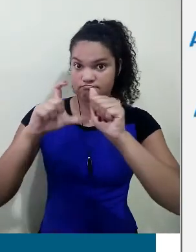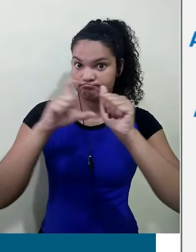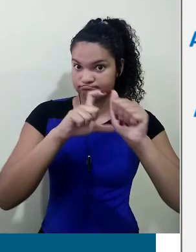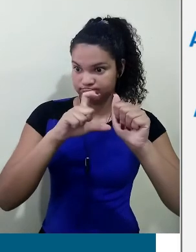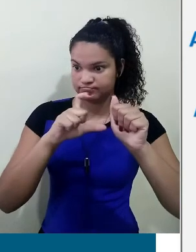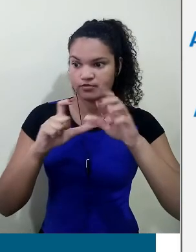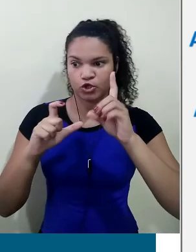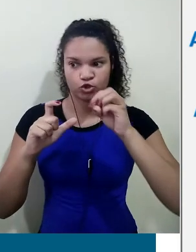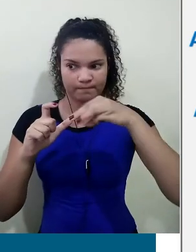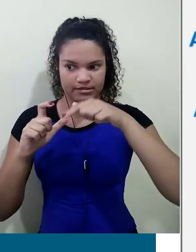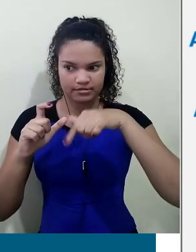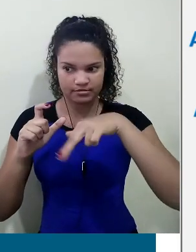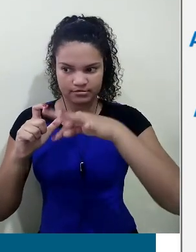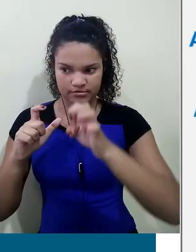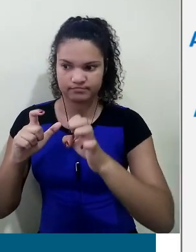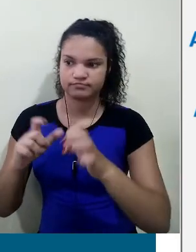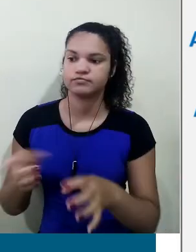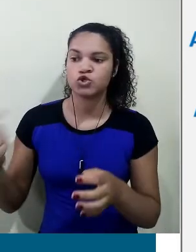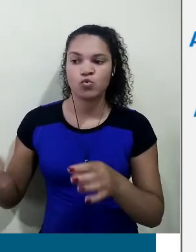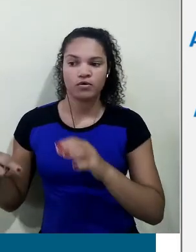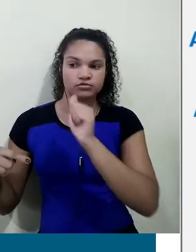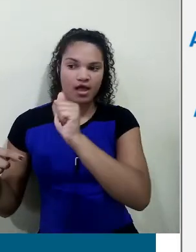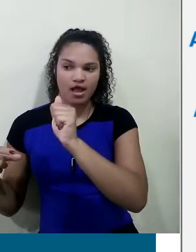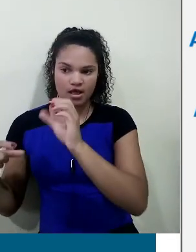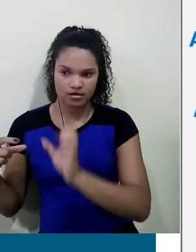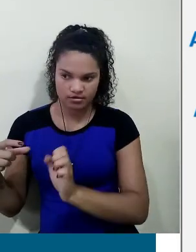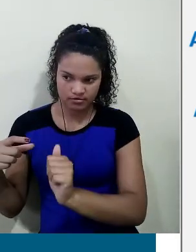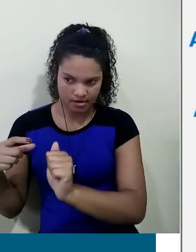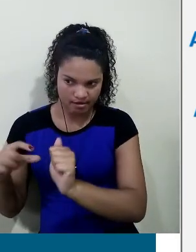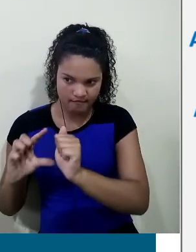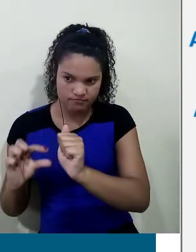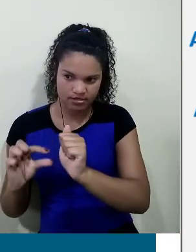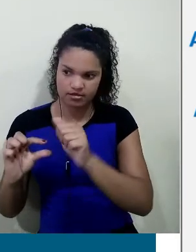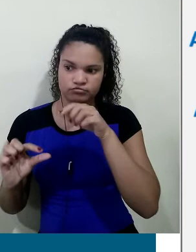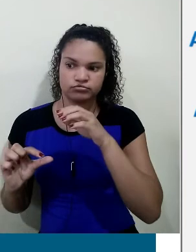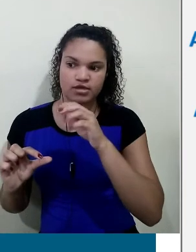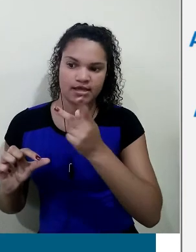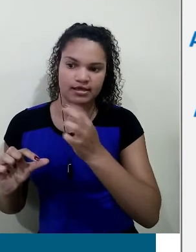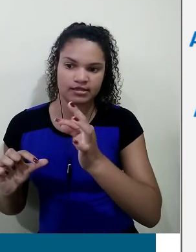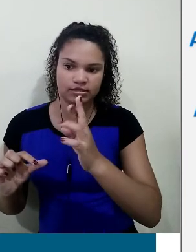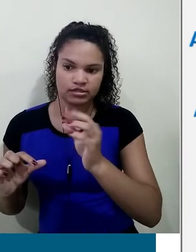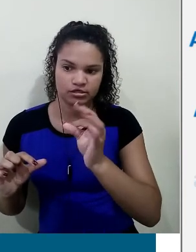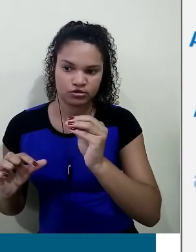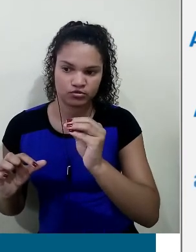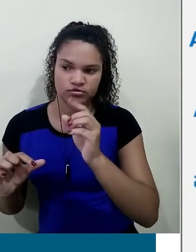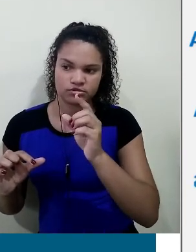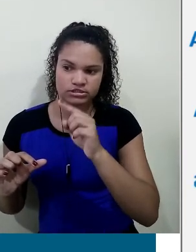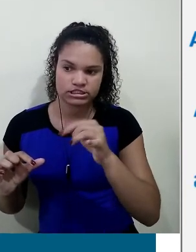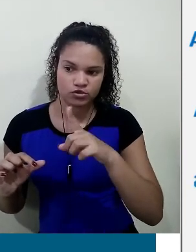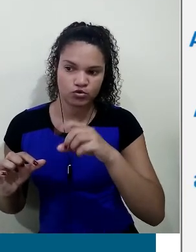e azão-azinho, heterozigoto, condicionam o fenótipo lóbulo da orelha solto. E o